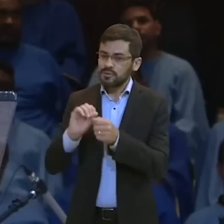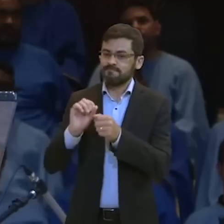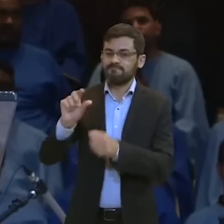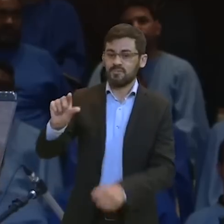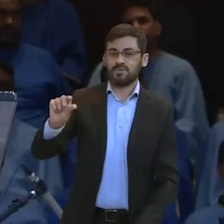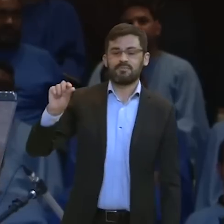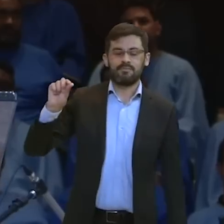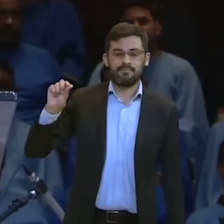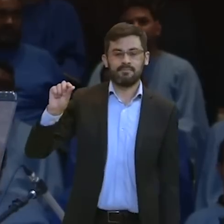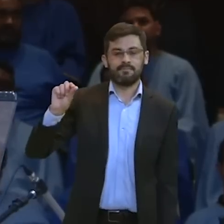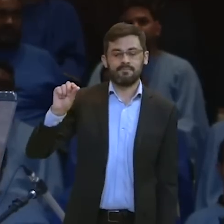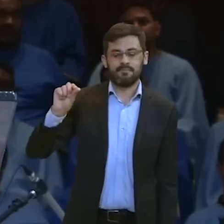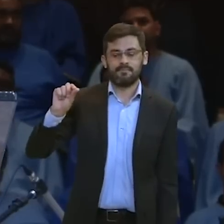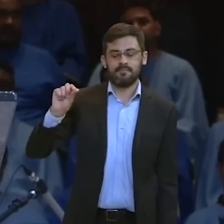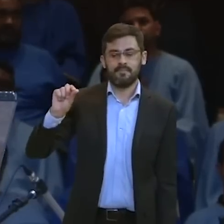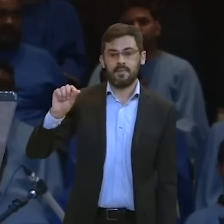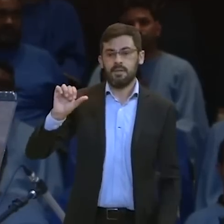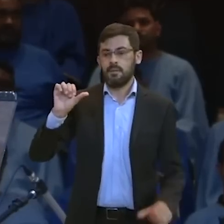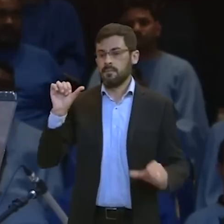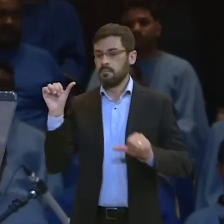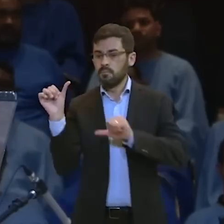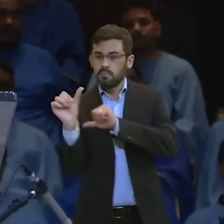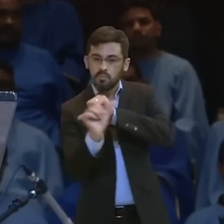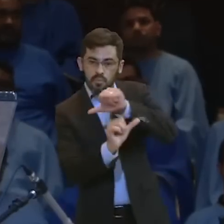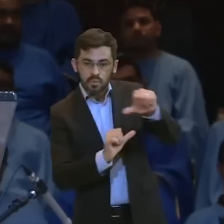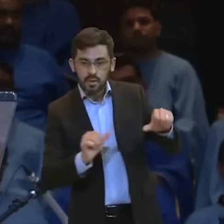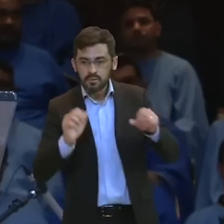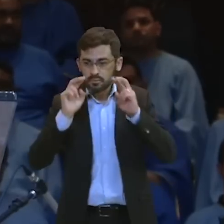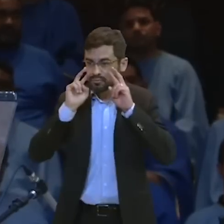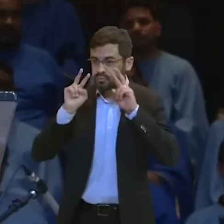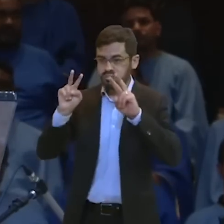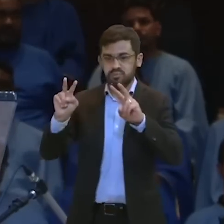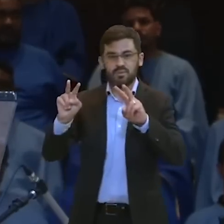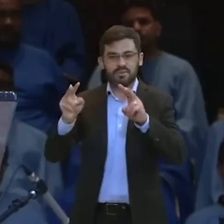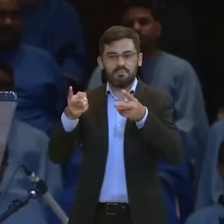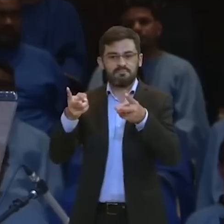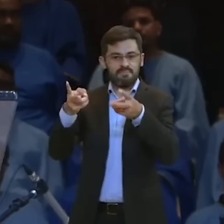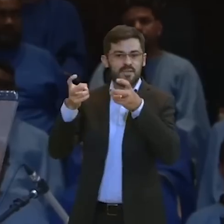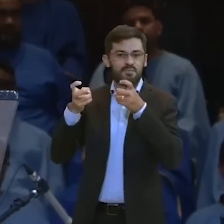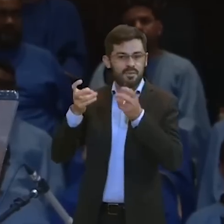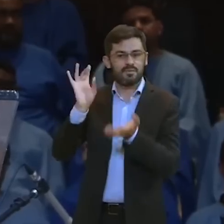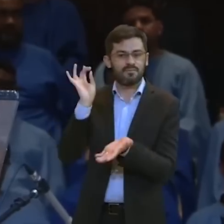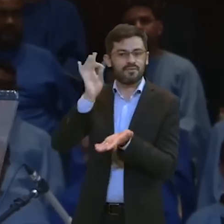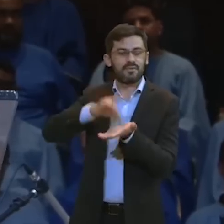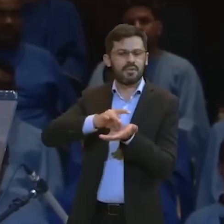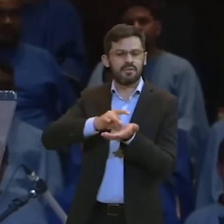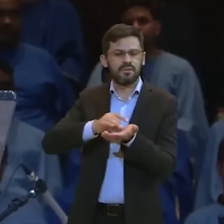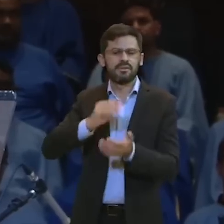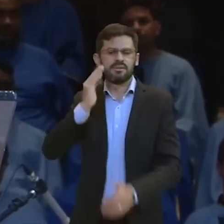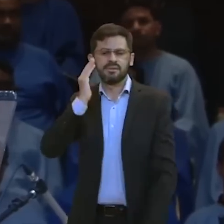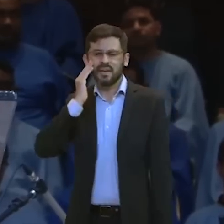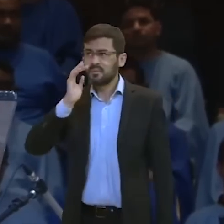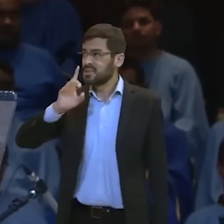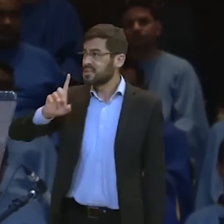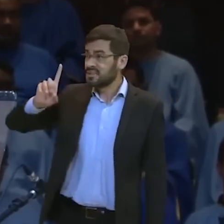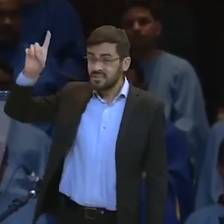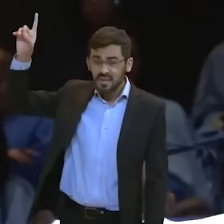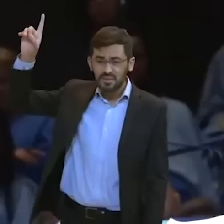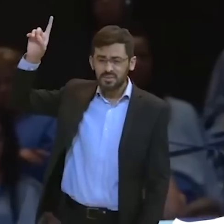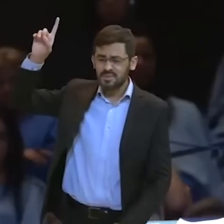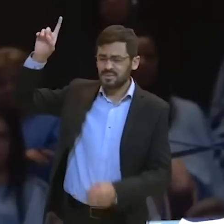isso, muda a nossa visão da vida. E sabe, Deus é